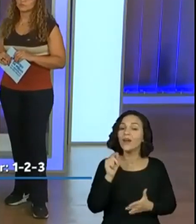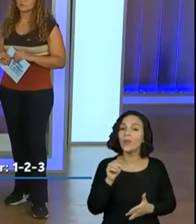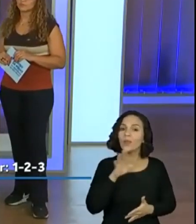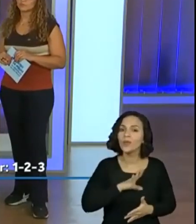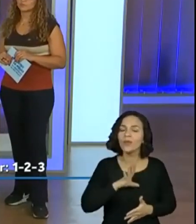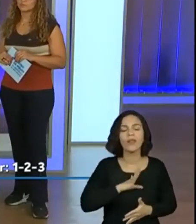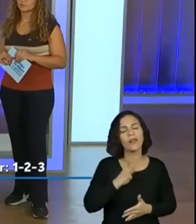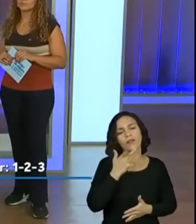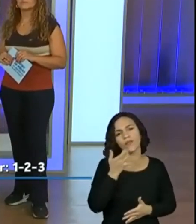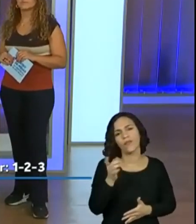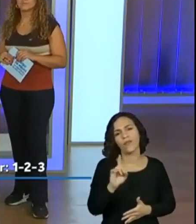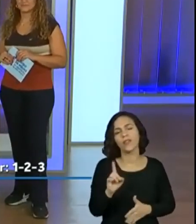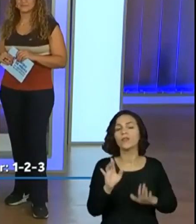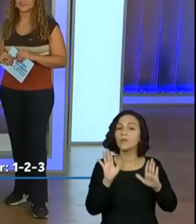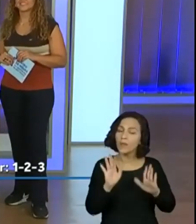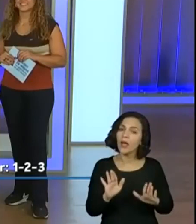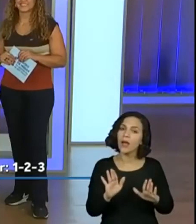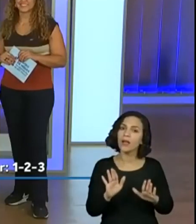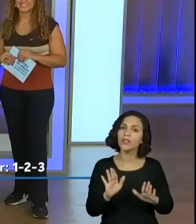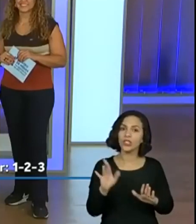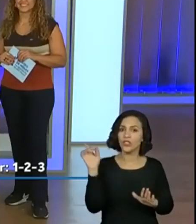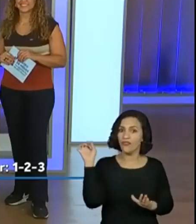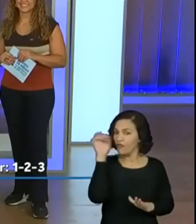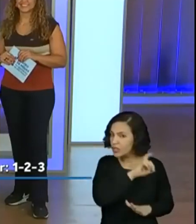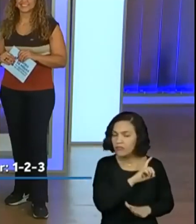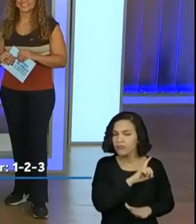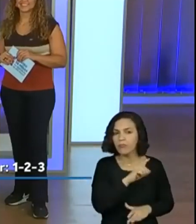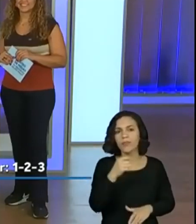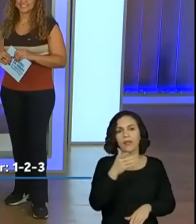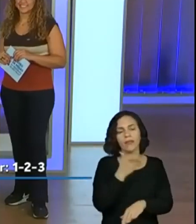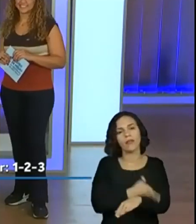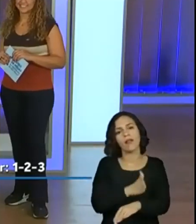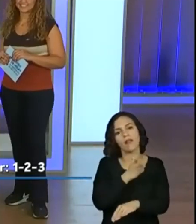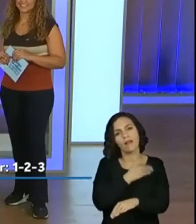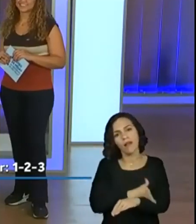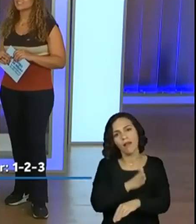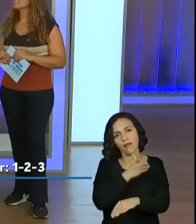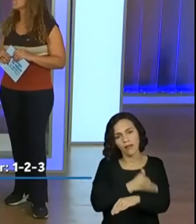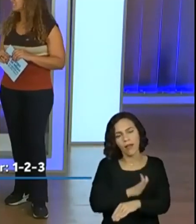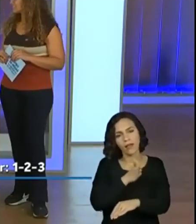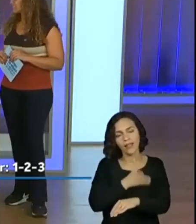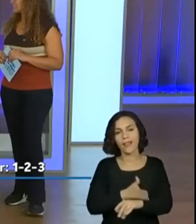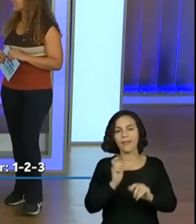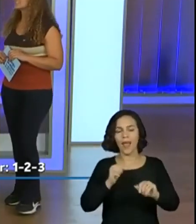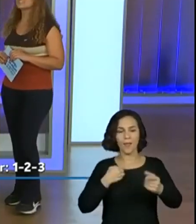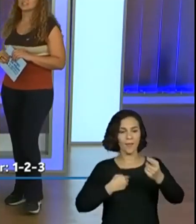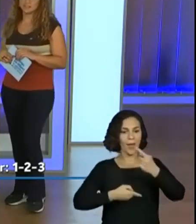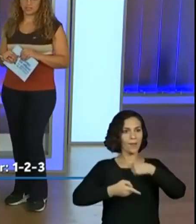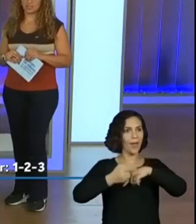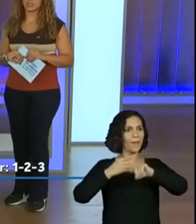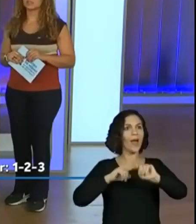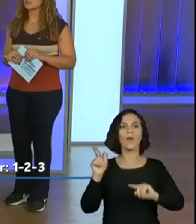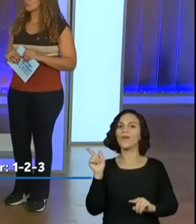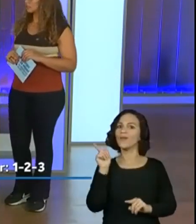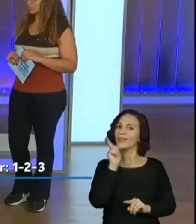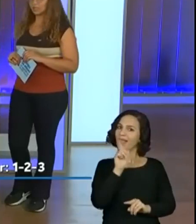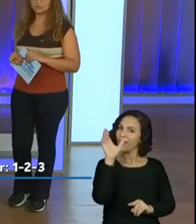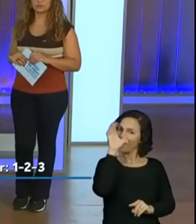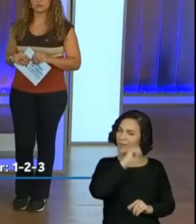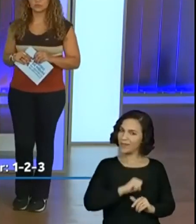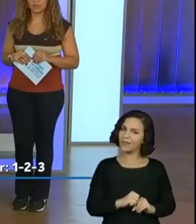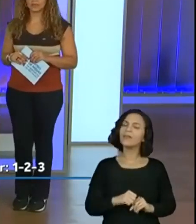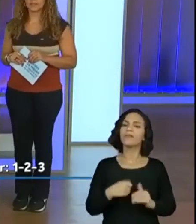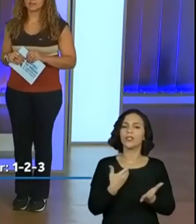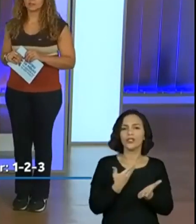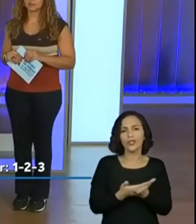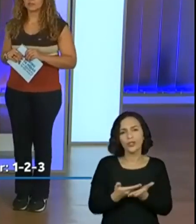não é fácil, mas ela não é difícil. A gente precisa treinar o tempo todo e a coisa dá certo, não, sim, dá? Sim,